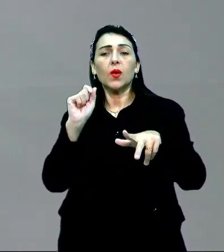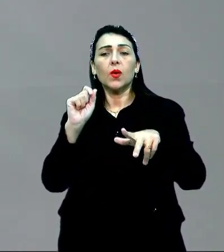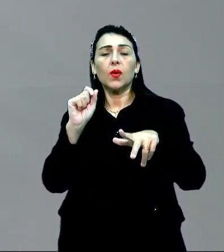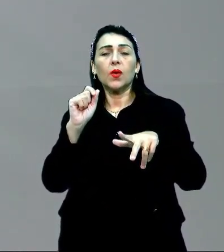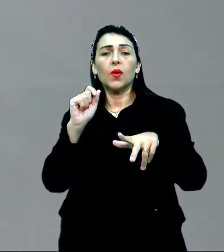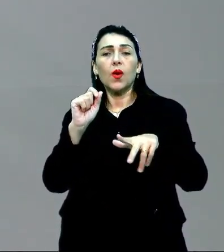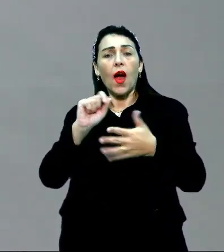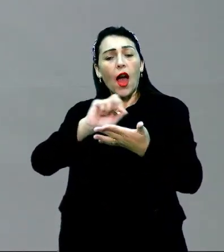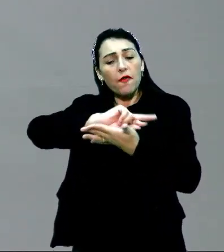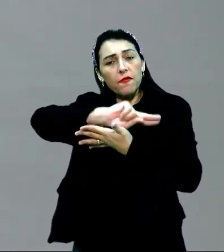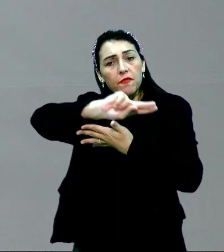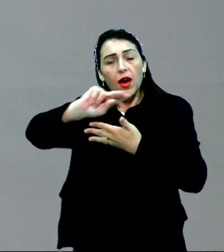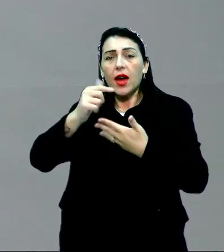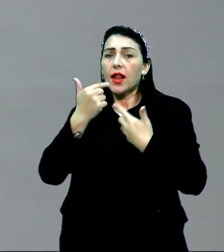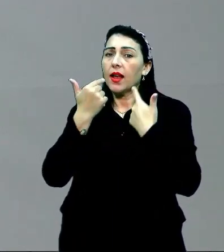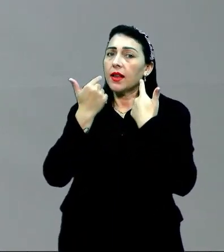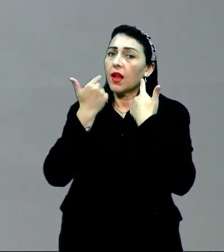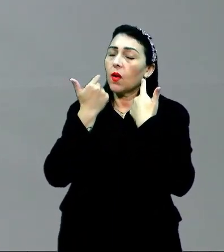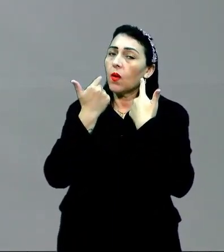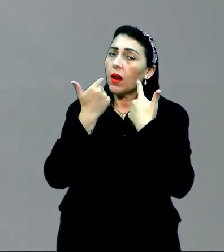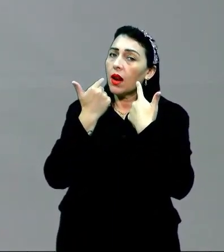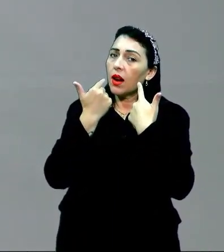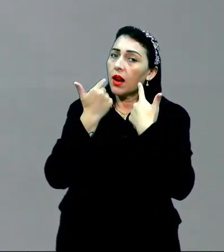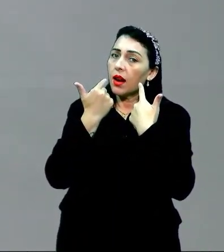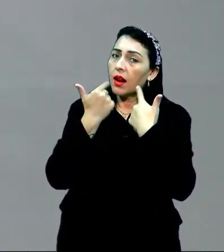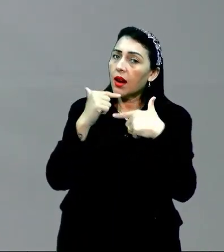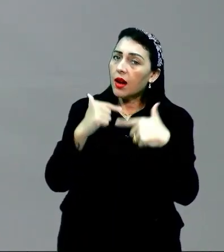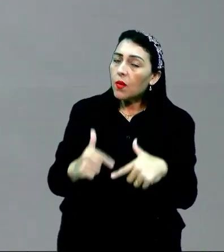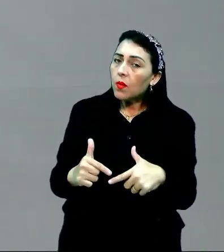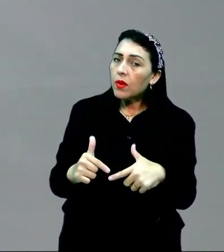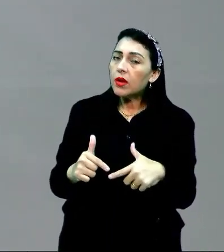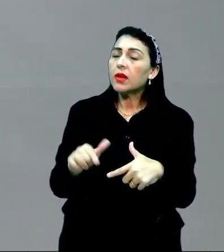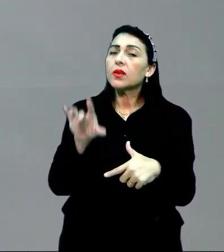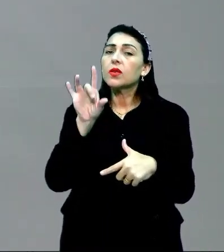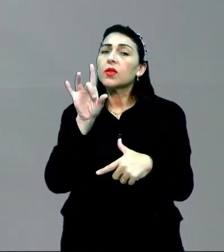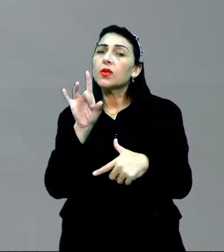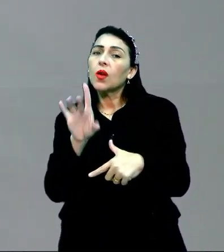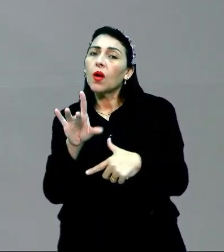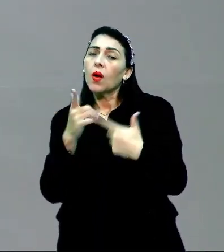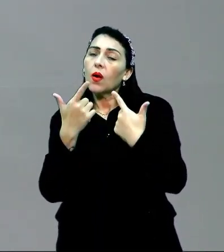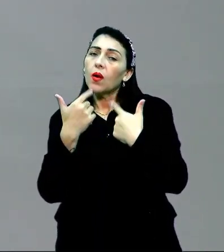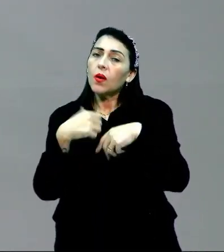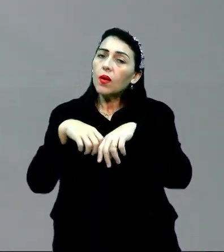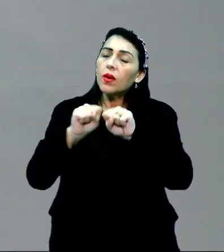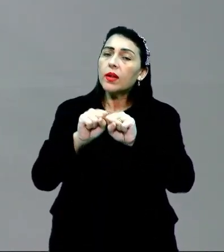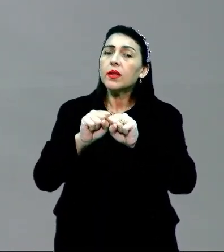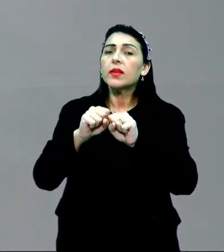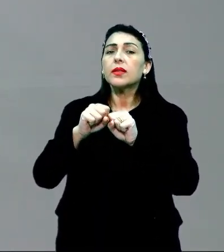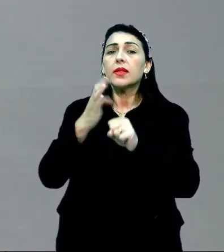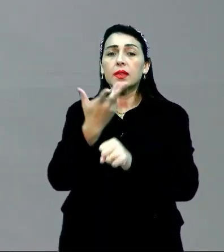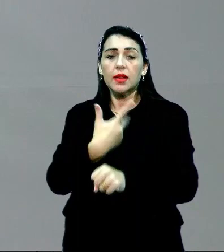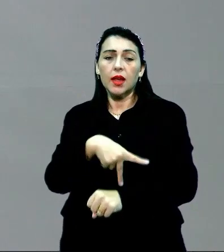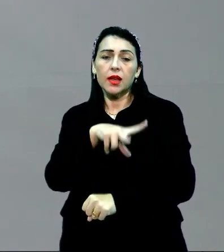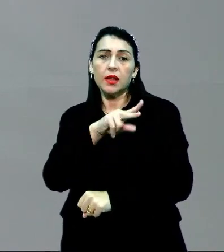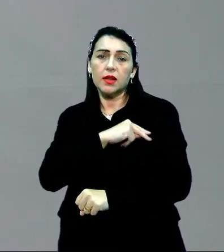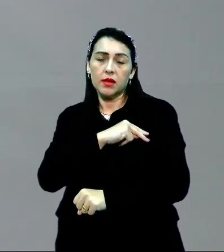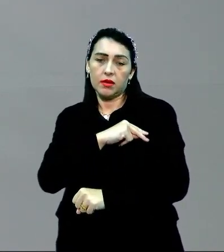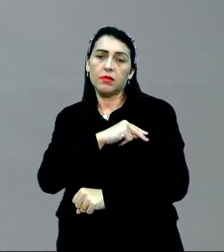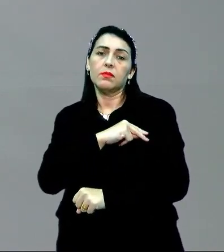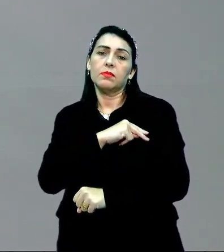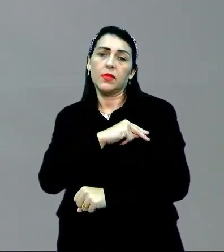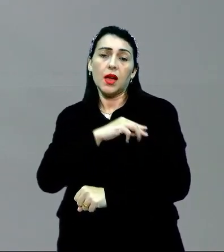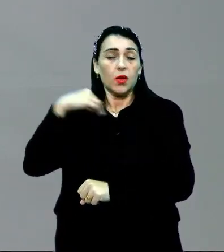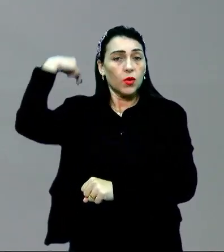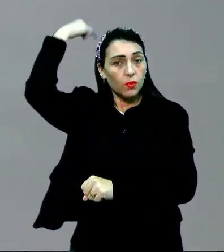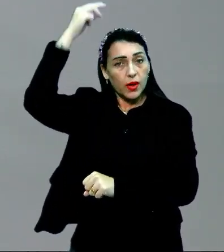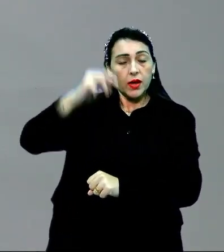a variação linguística mas não é porque a pessoa fala espanhol diferente toda a Espanha que ela não está falando o